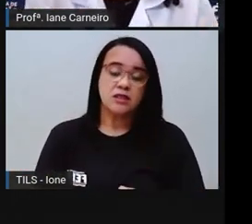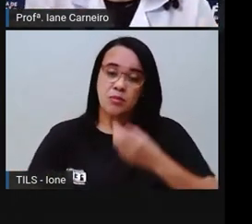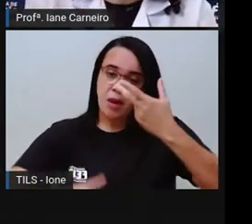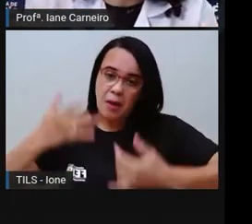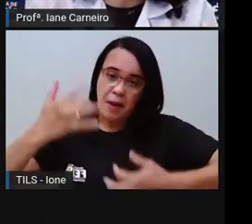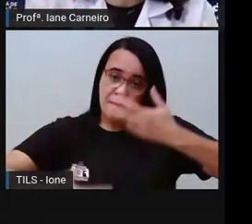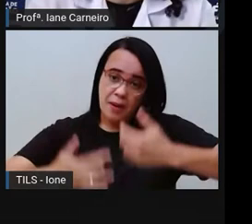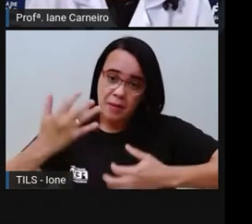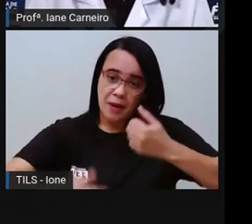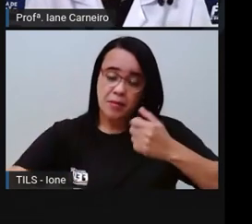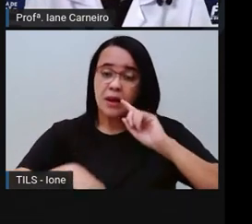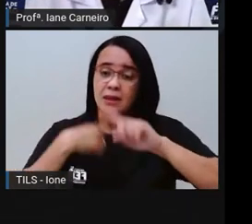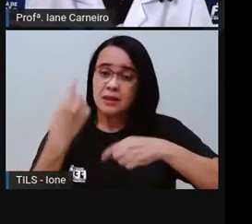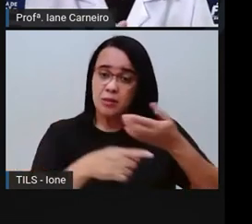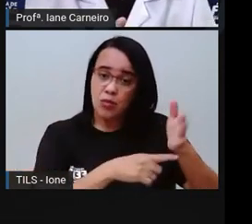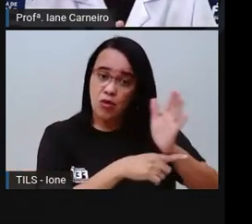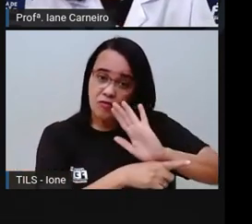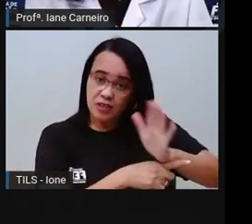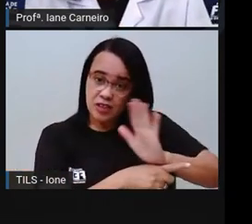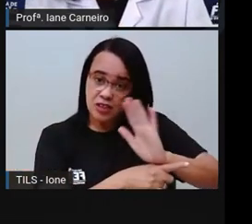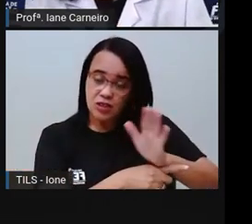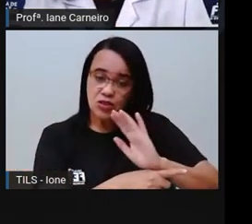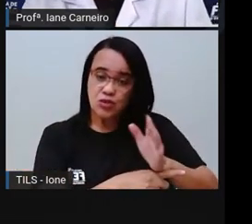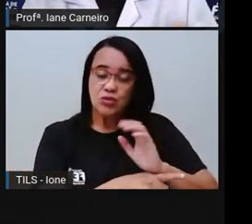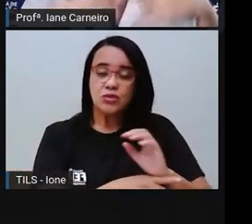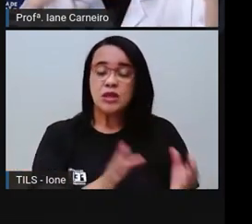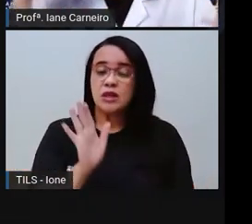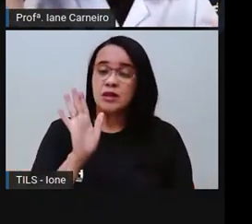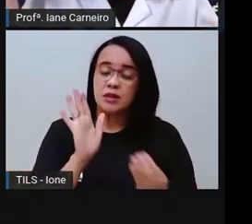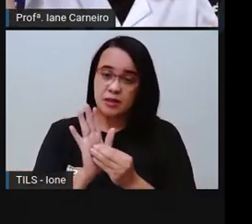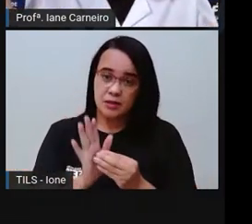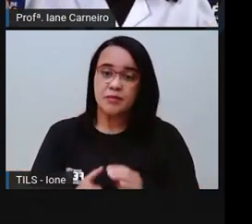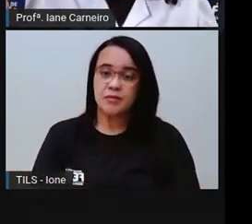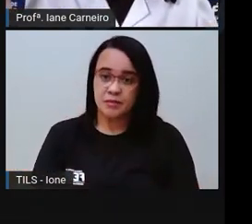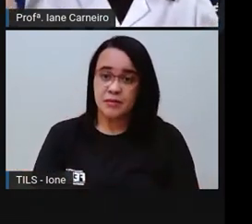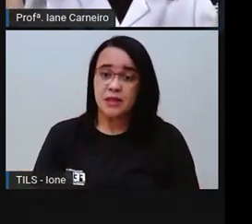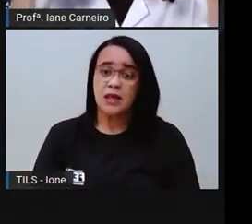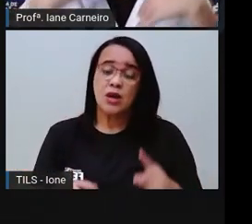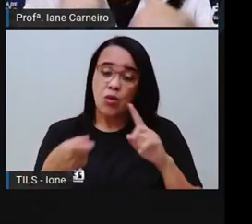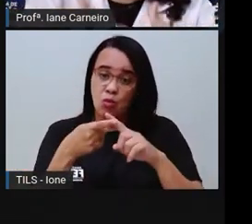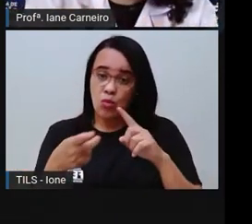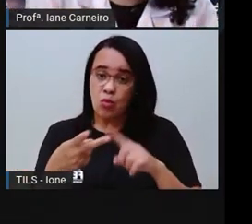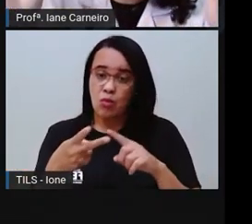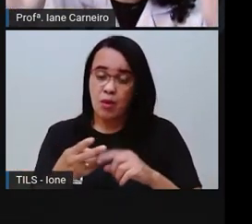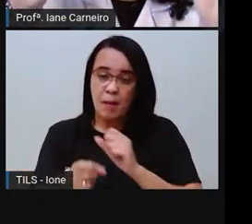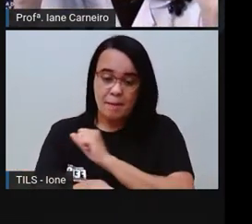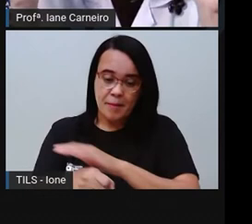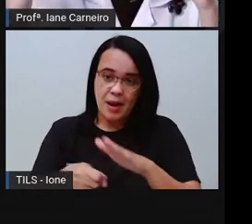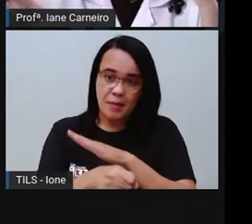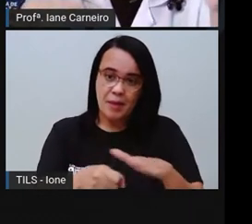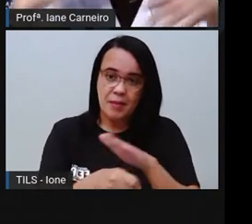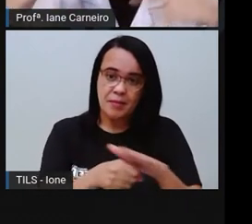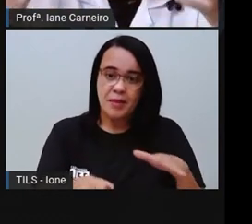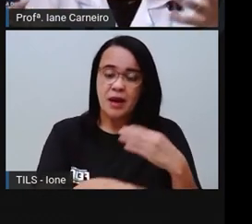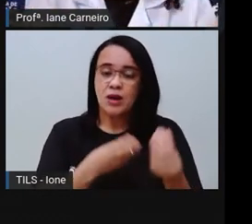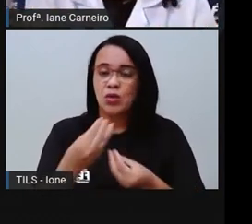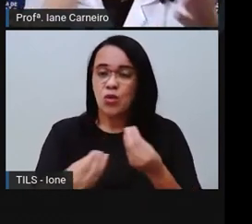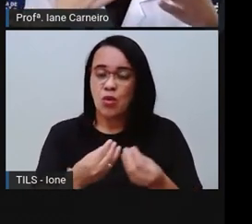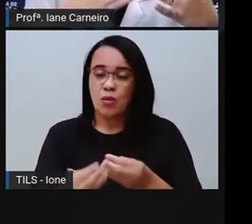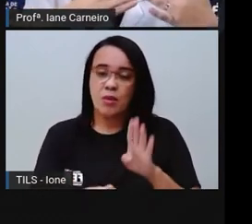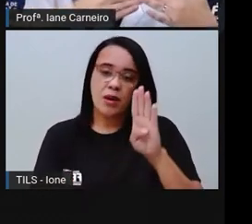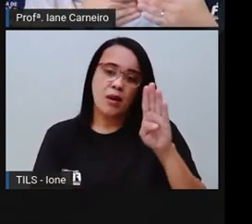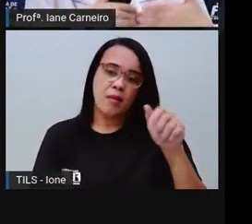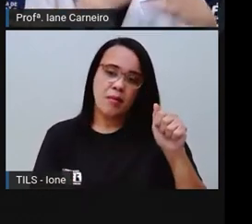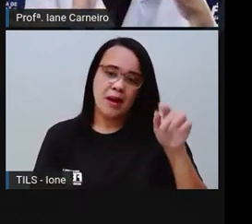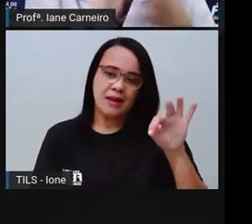um vídeo postar pra gente ver tem uma da batatinha né Batatinha quando nasce espalha a rama pelo chão menininha quando